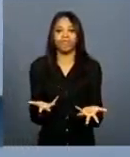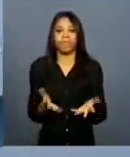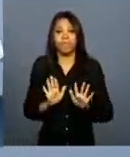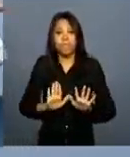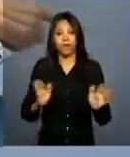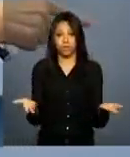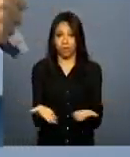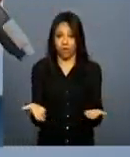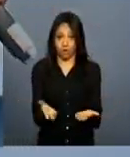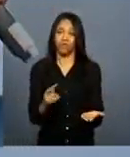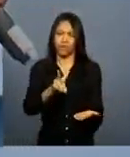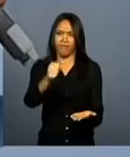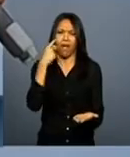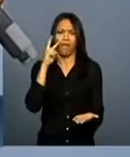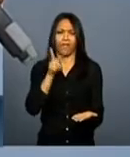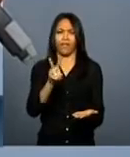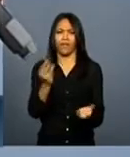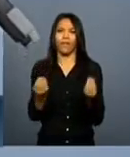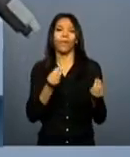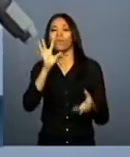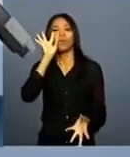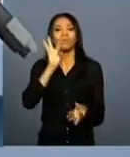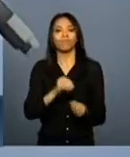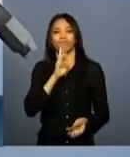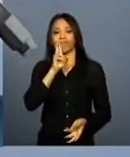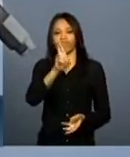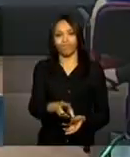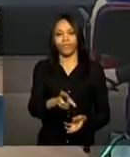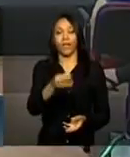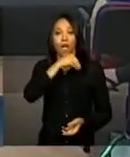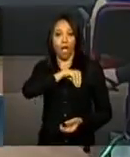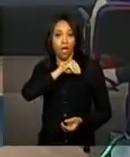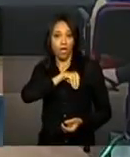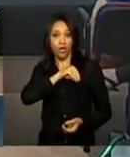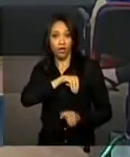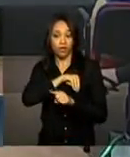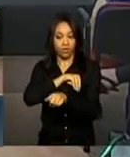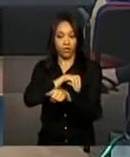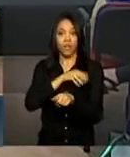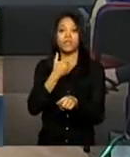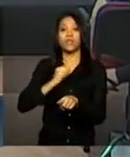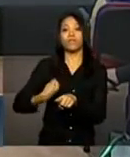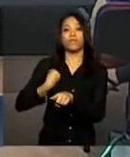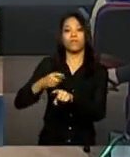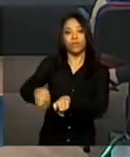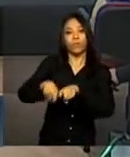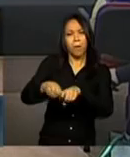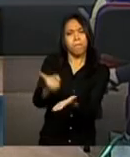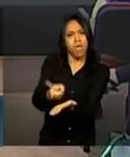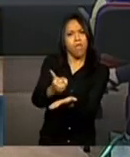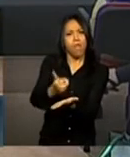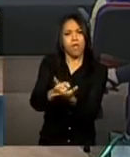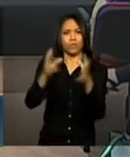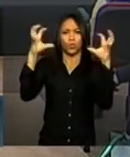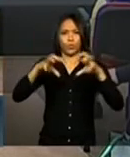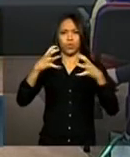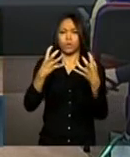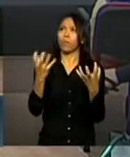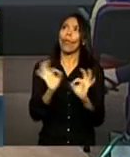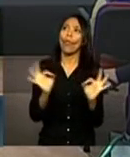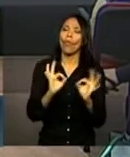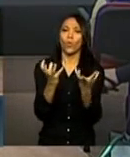gente hoje, vocês vão olhar no resultado, a renda do nosso povo no rural, mesmo na seca, tirando